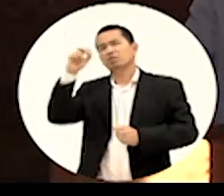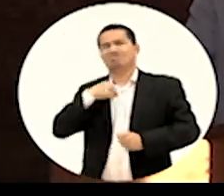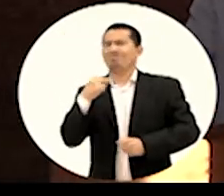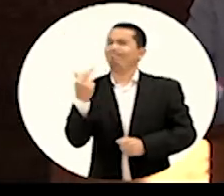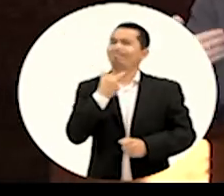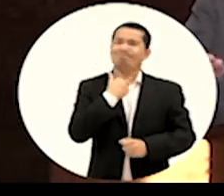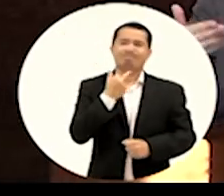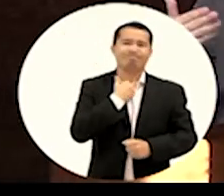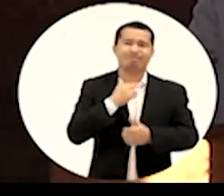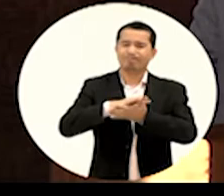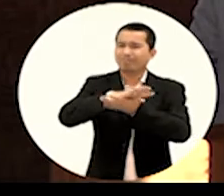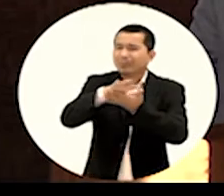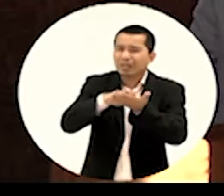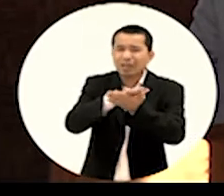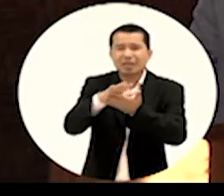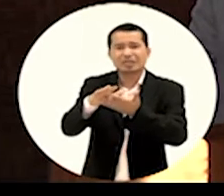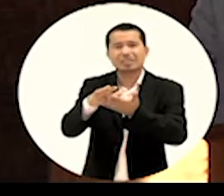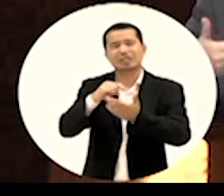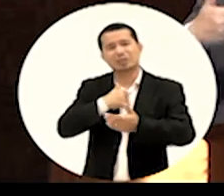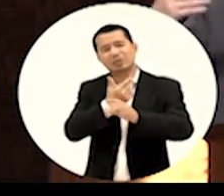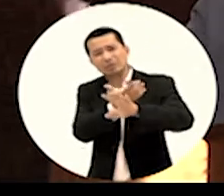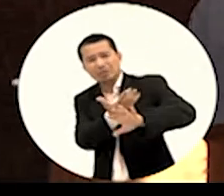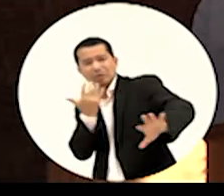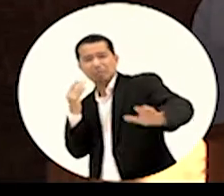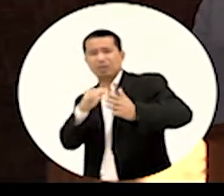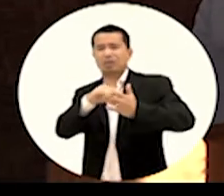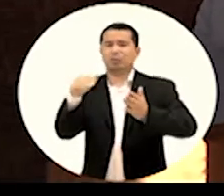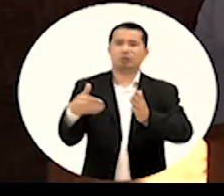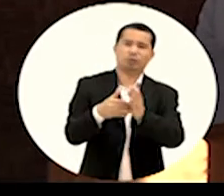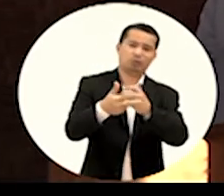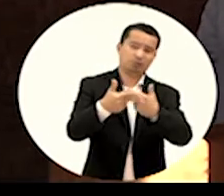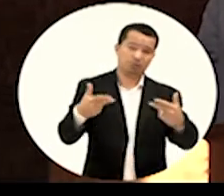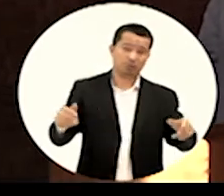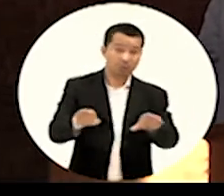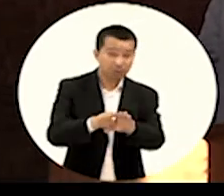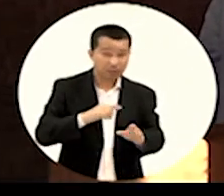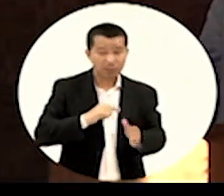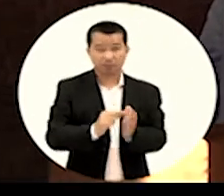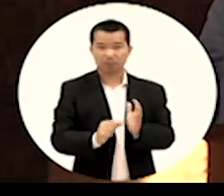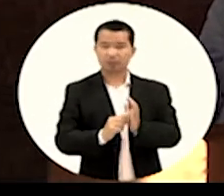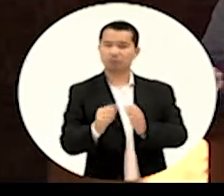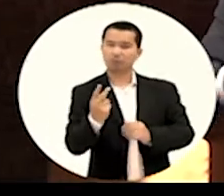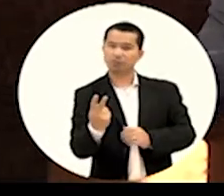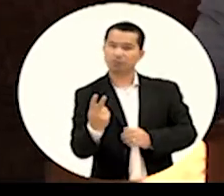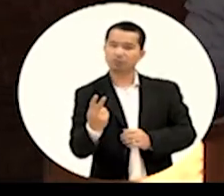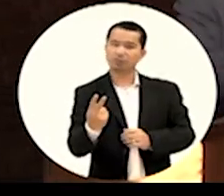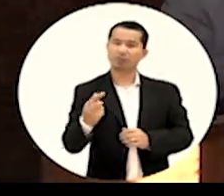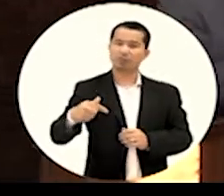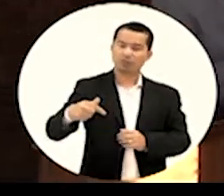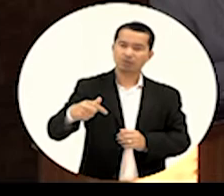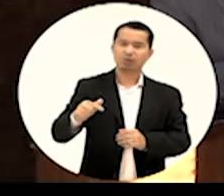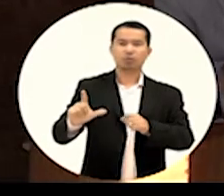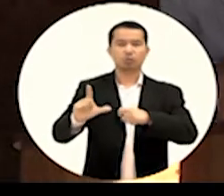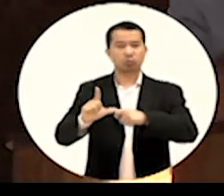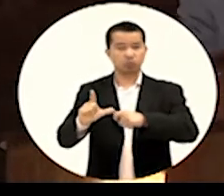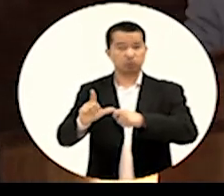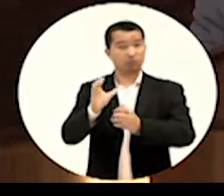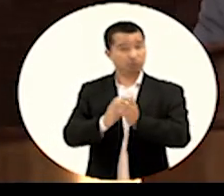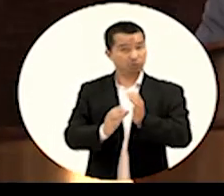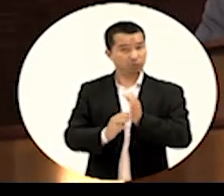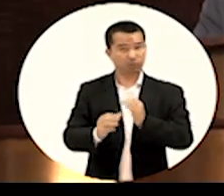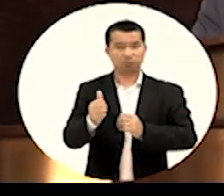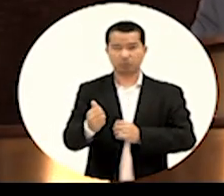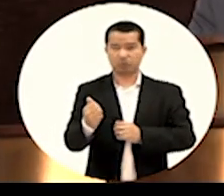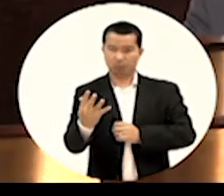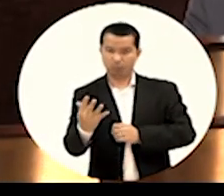porque sem Ele eu não posso nada. Eu já descobri isso na minha vida. Ele vai falar, por exemplo, no